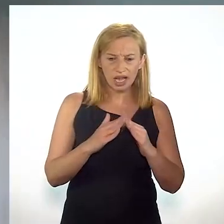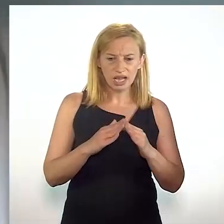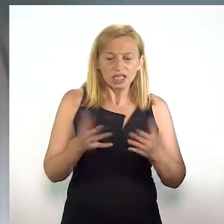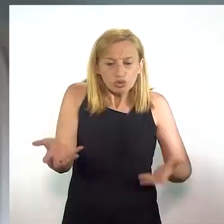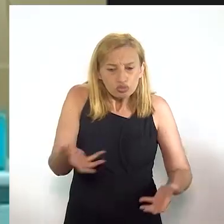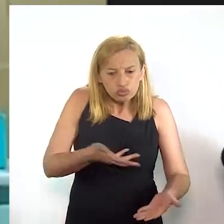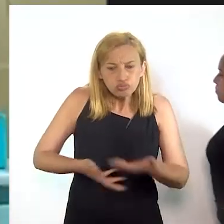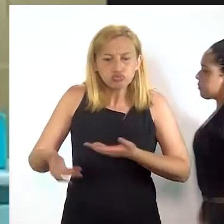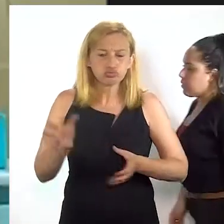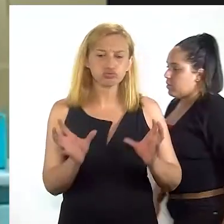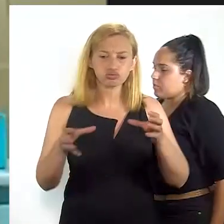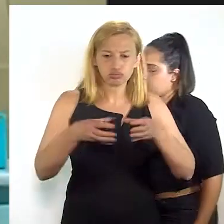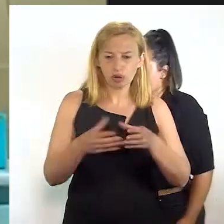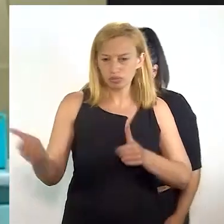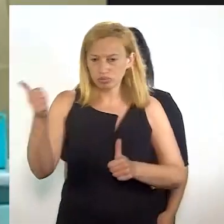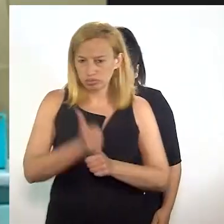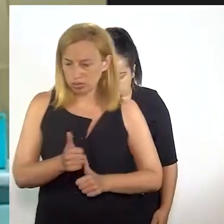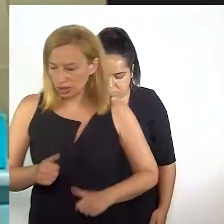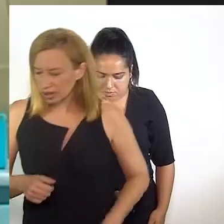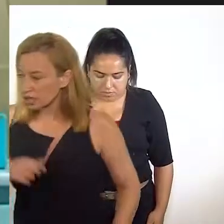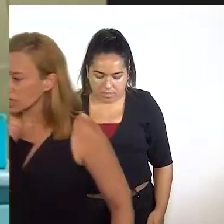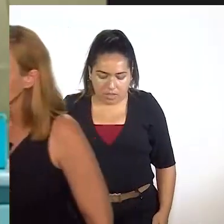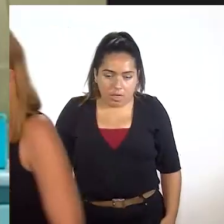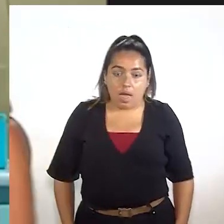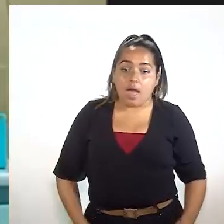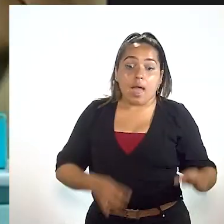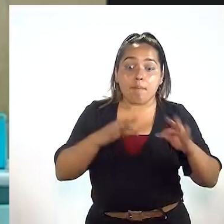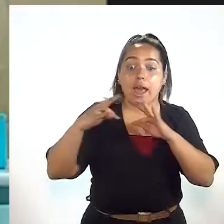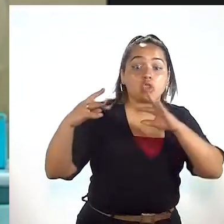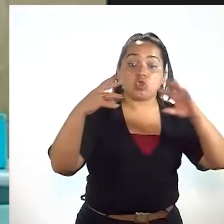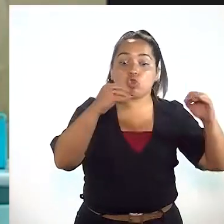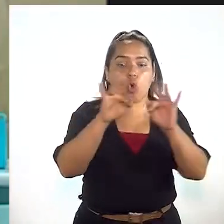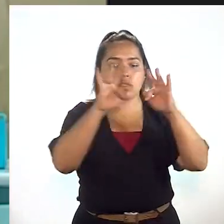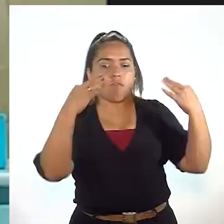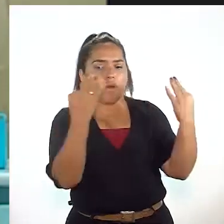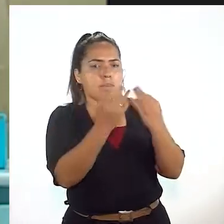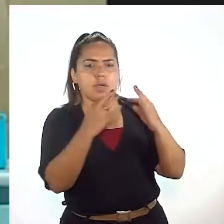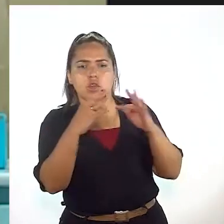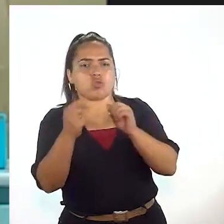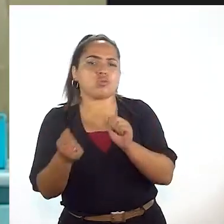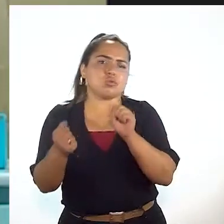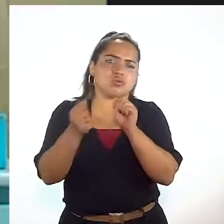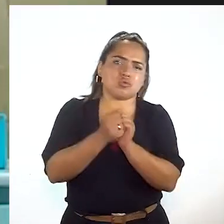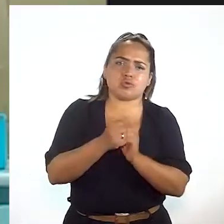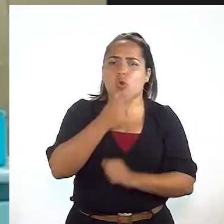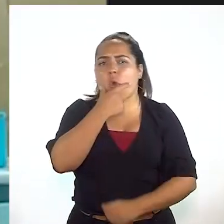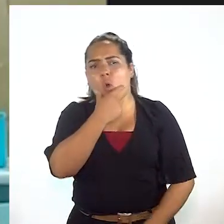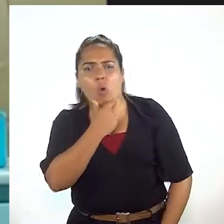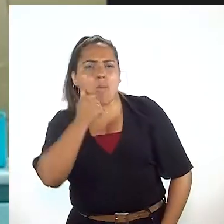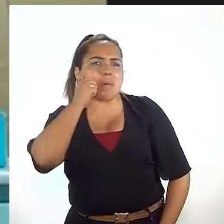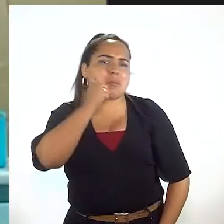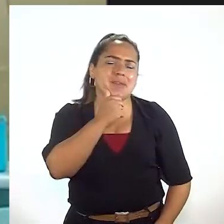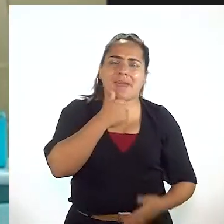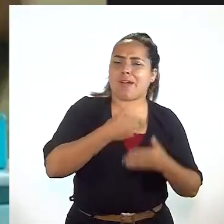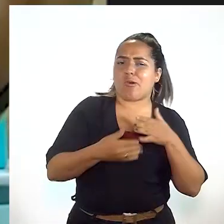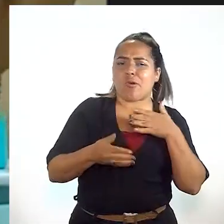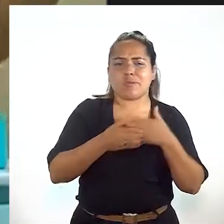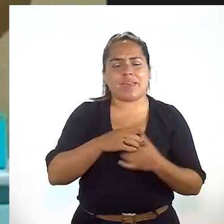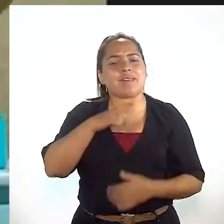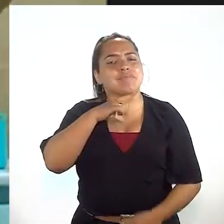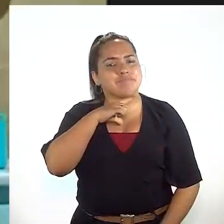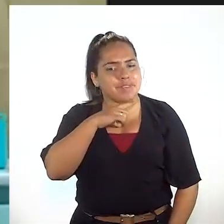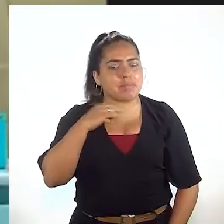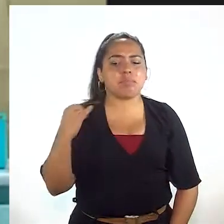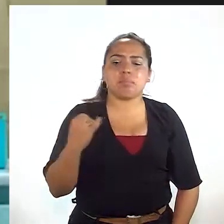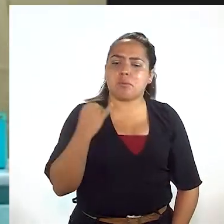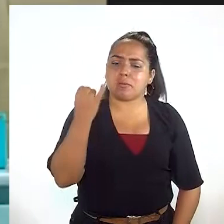de casa, porque até dentro de casa a gente está ali no coletivo, é todo mundo junto, é para toda a família. Então, tanto o homem